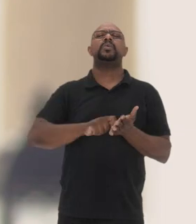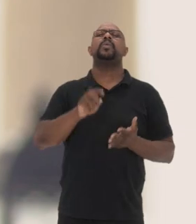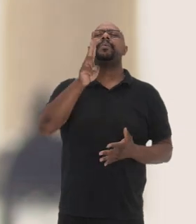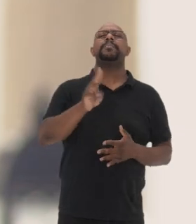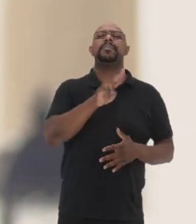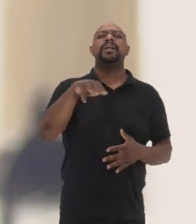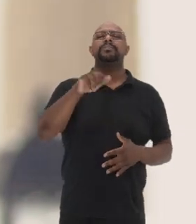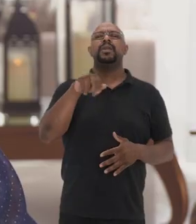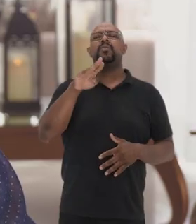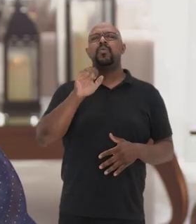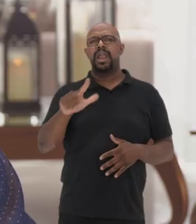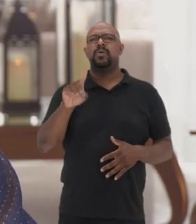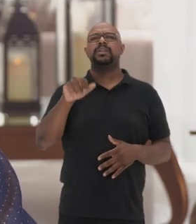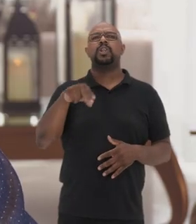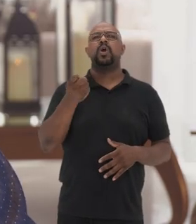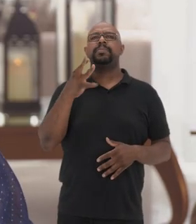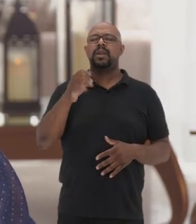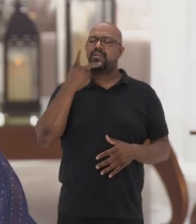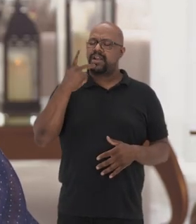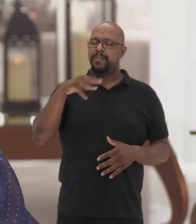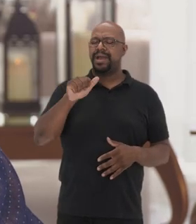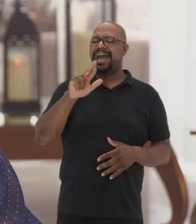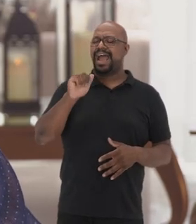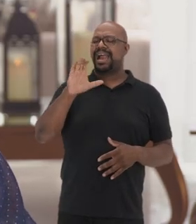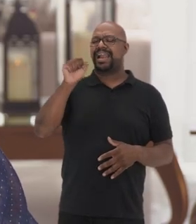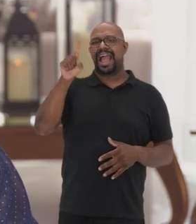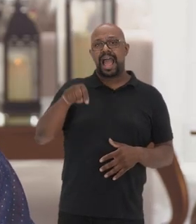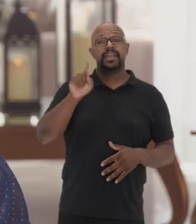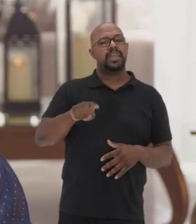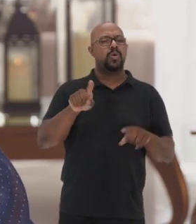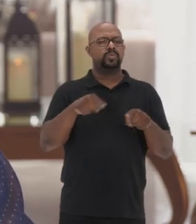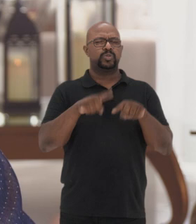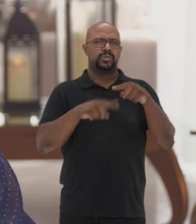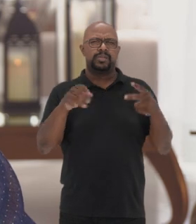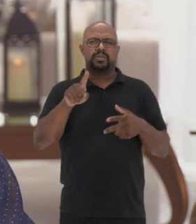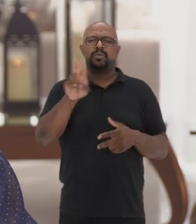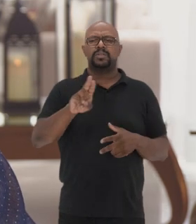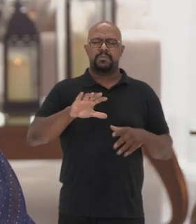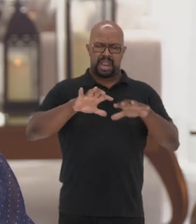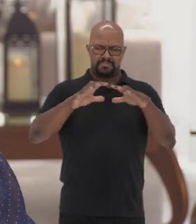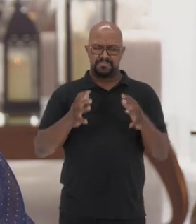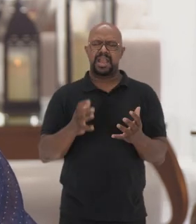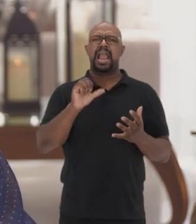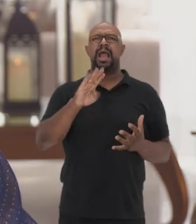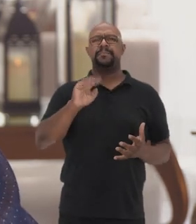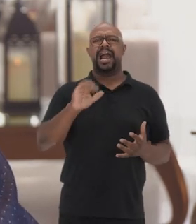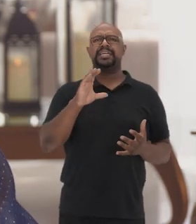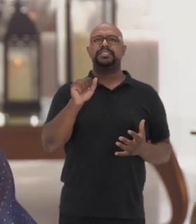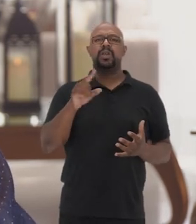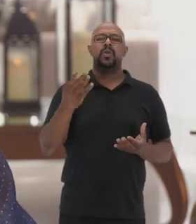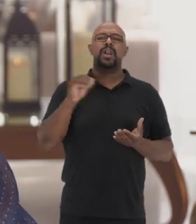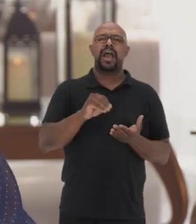Manuel da Nóbrega quando ele fala sobre o Maracá um instrumento musical construído com uma cabaça na qual os indígenas